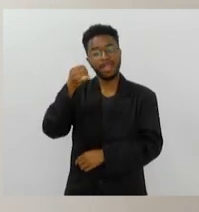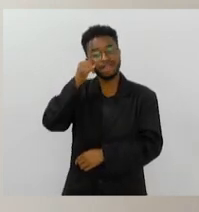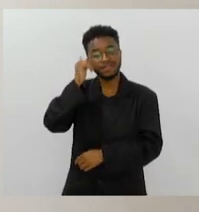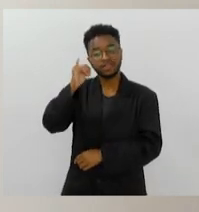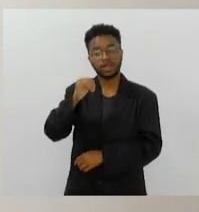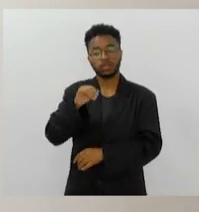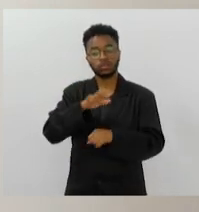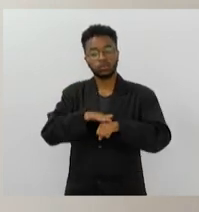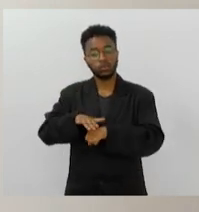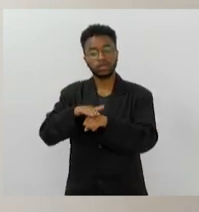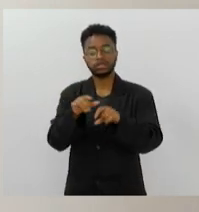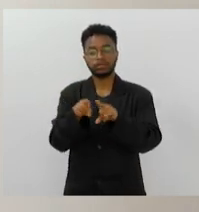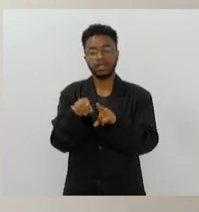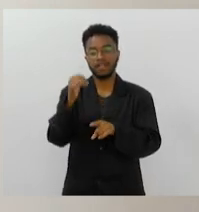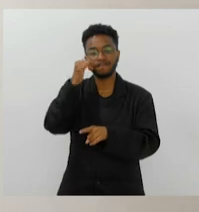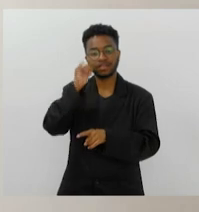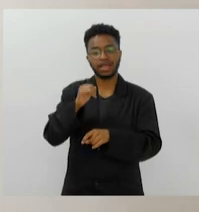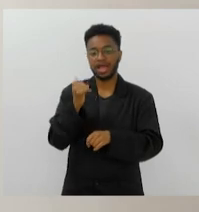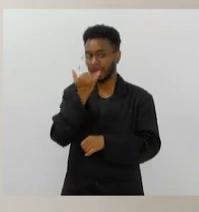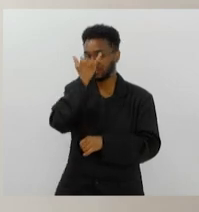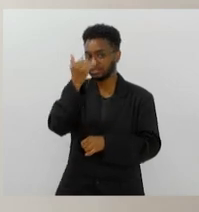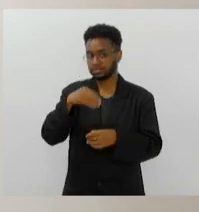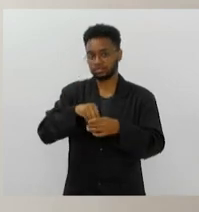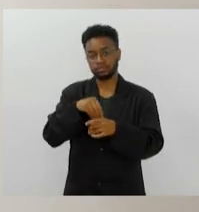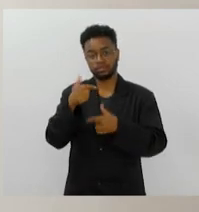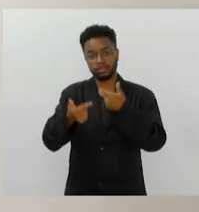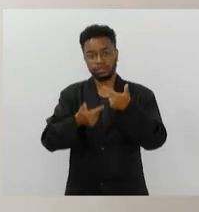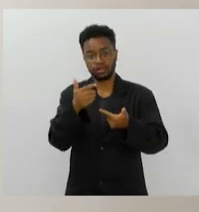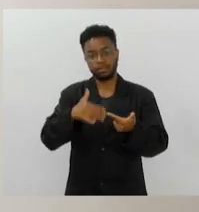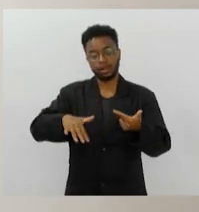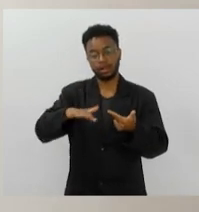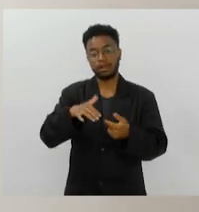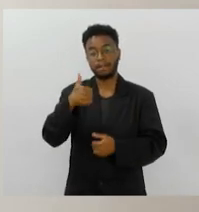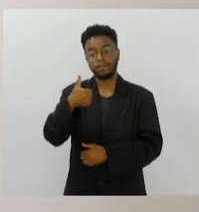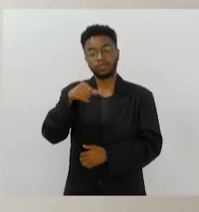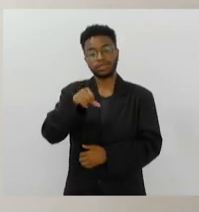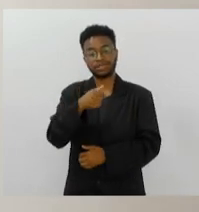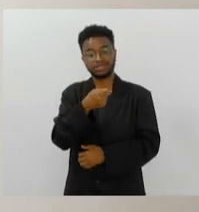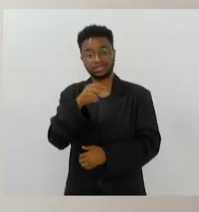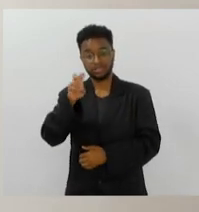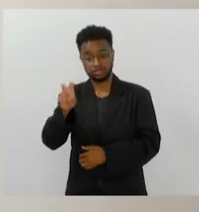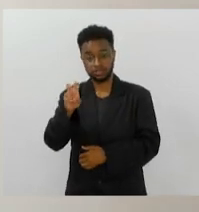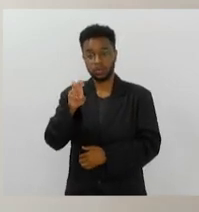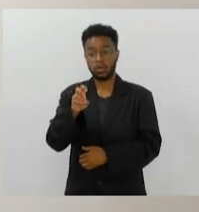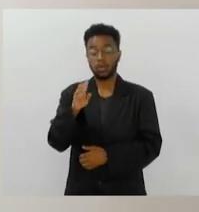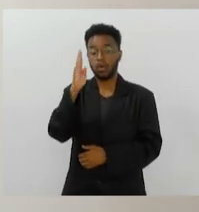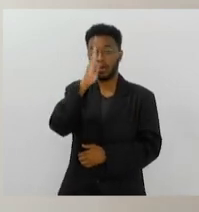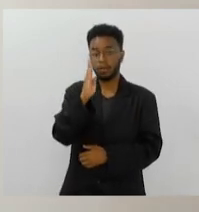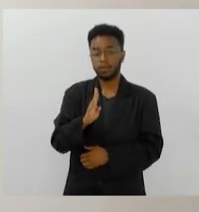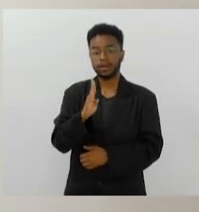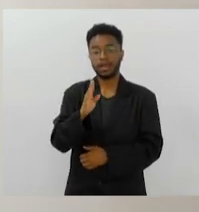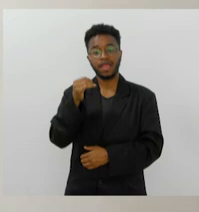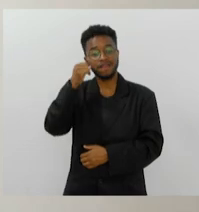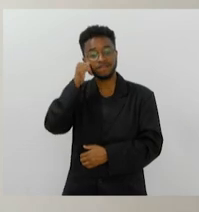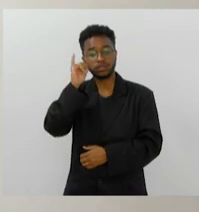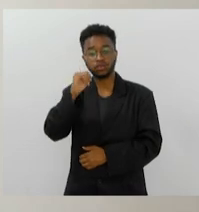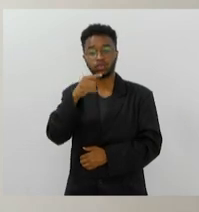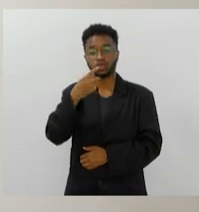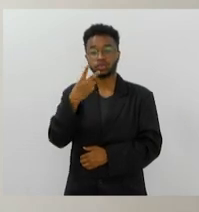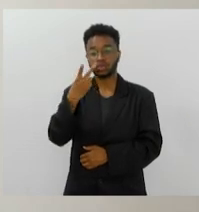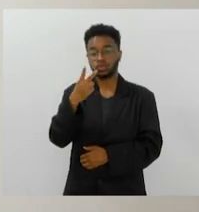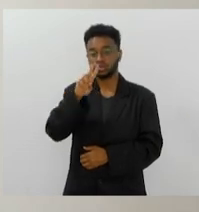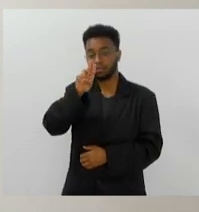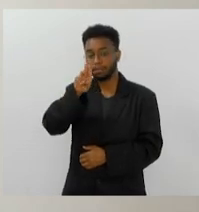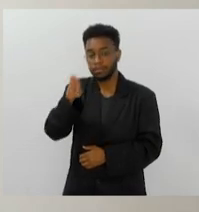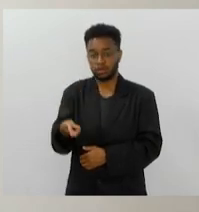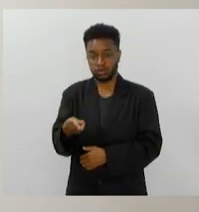e acidentes relacionados ao trabalho. Em 1975, o Brasil registrou quase 2 milhões de acidentes do trabalho,